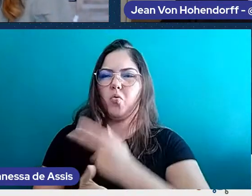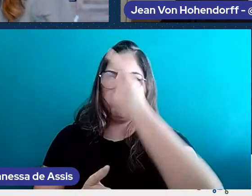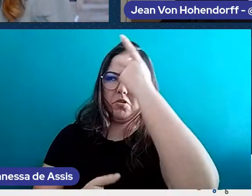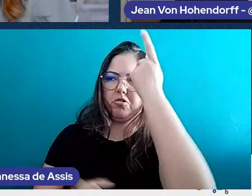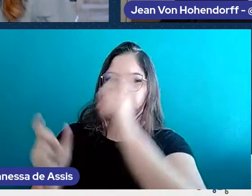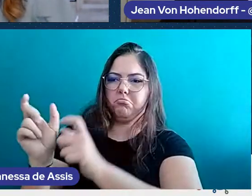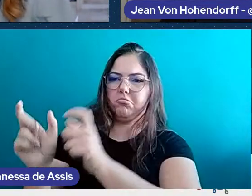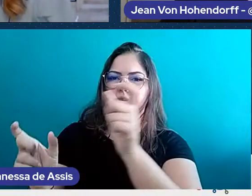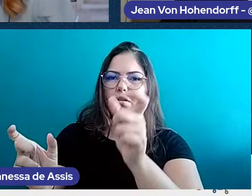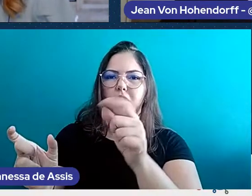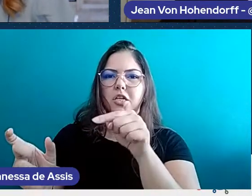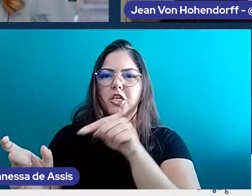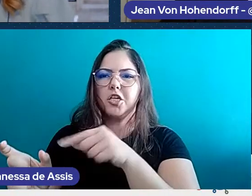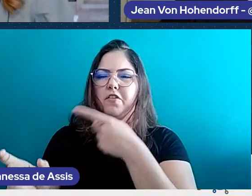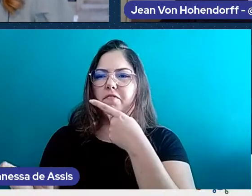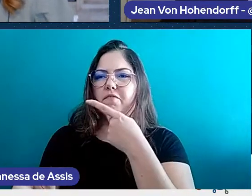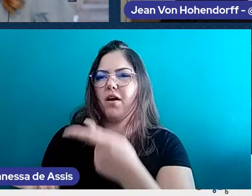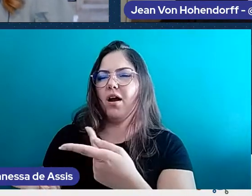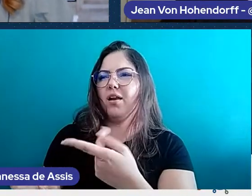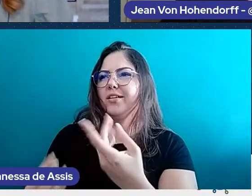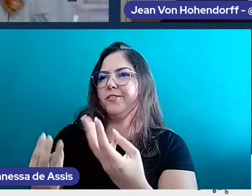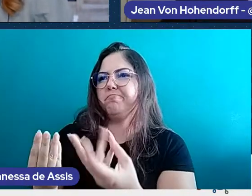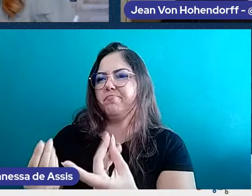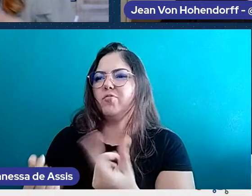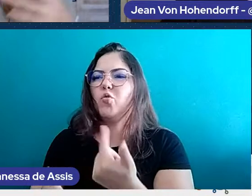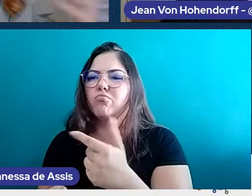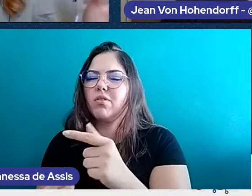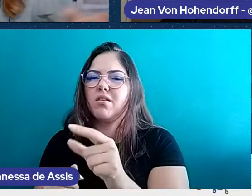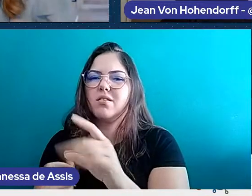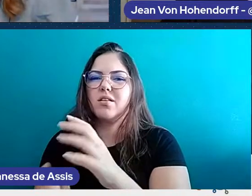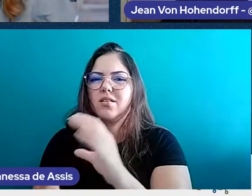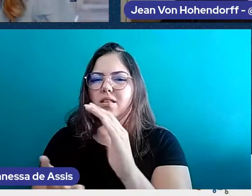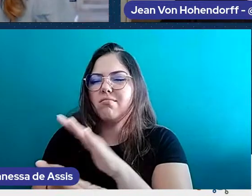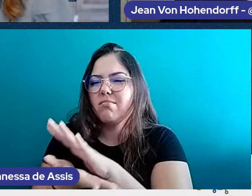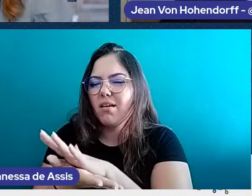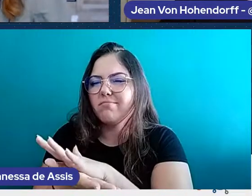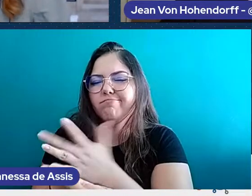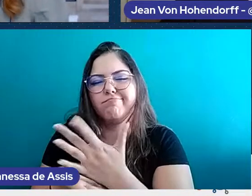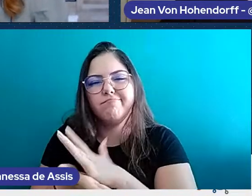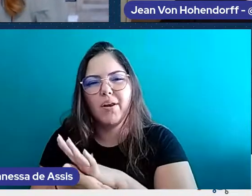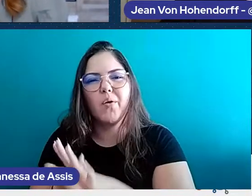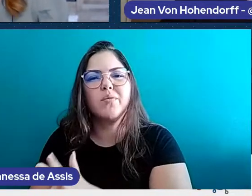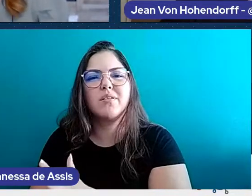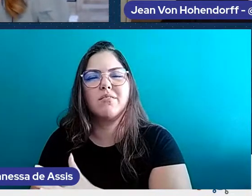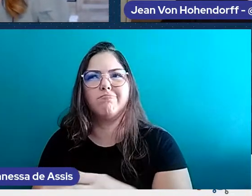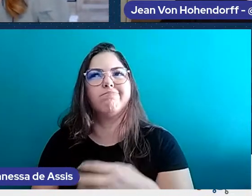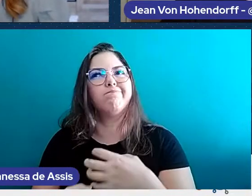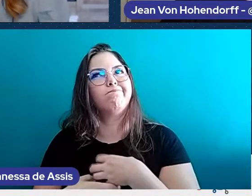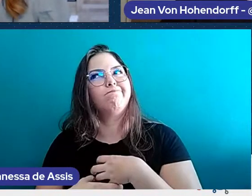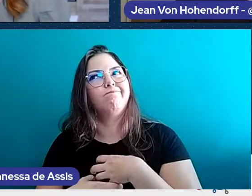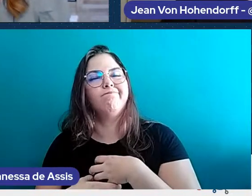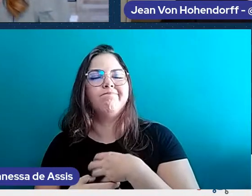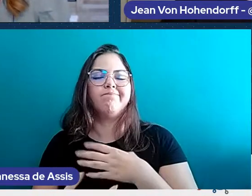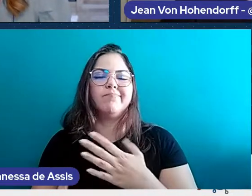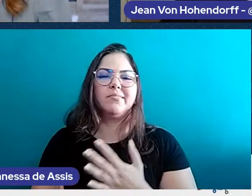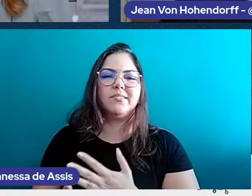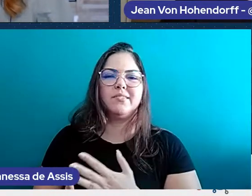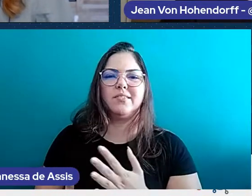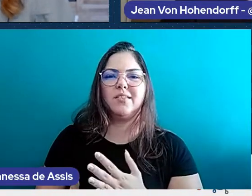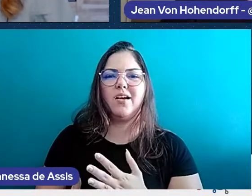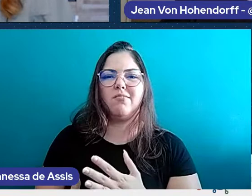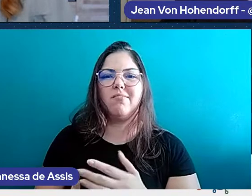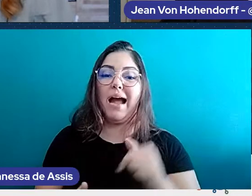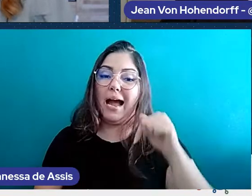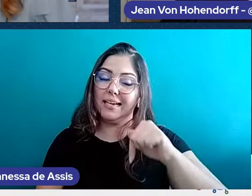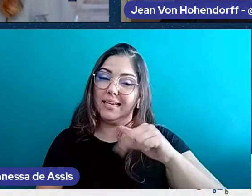somos aqui um projeto de comunicação e divulgação científica, então para nós não existe esse